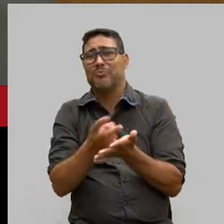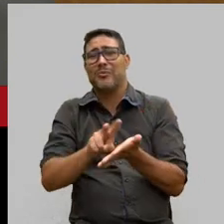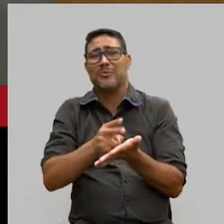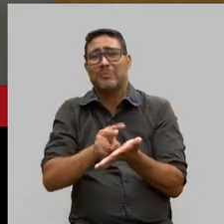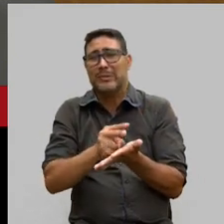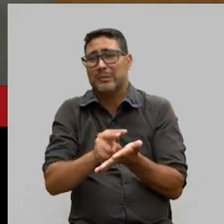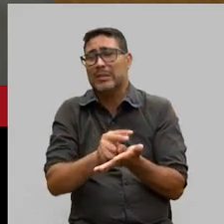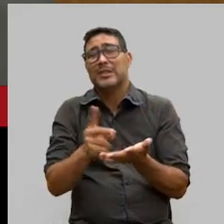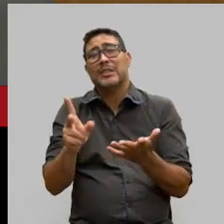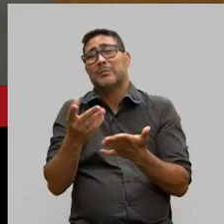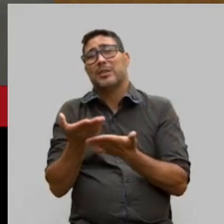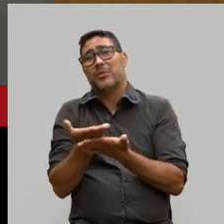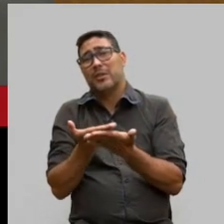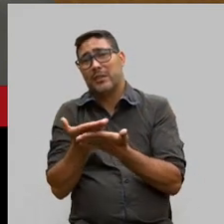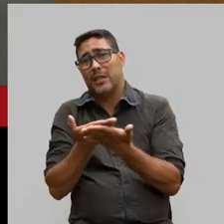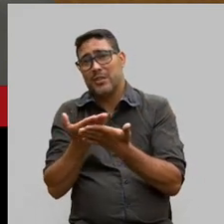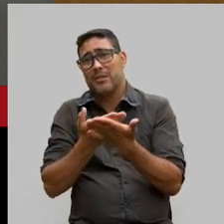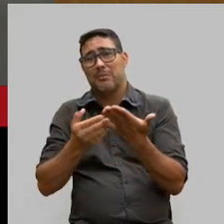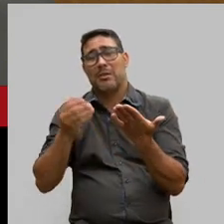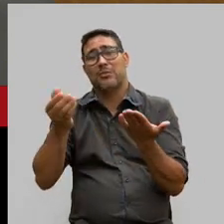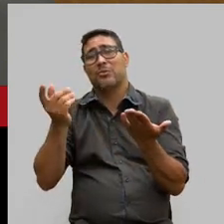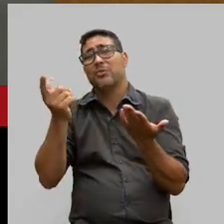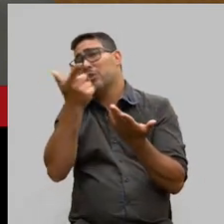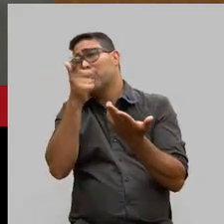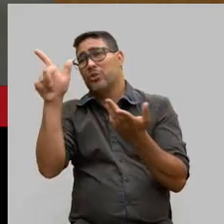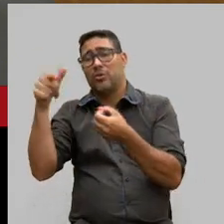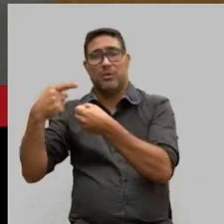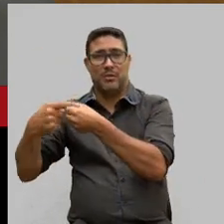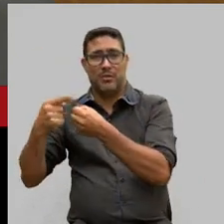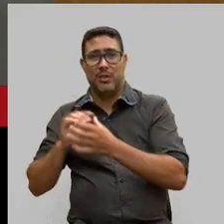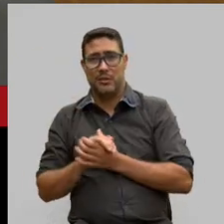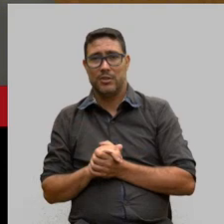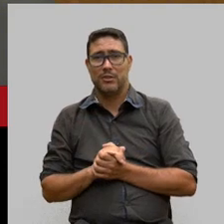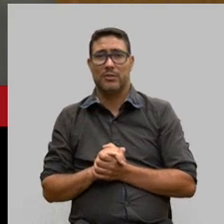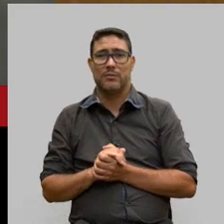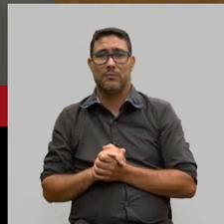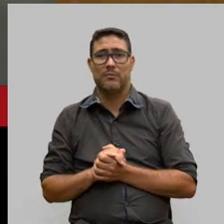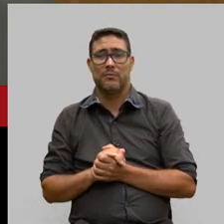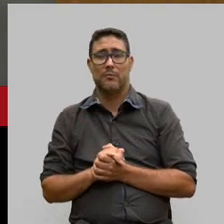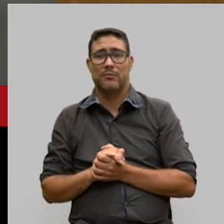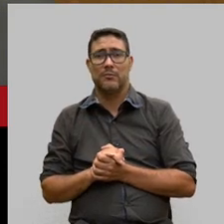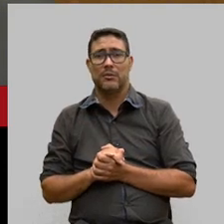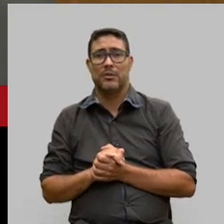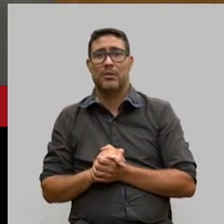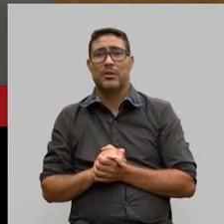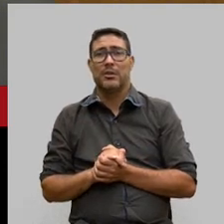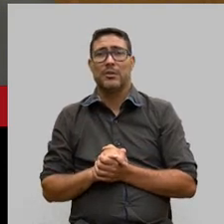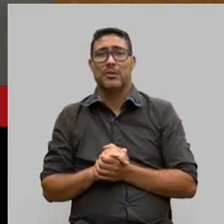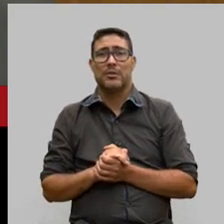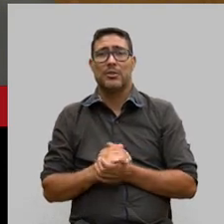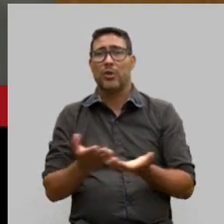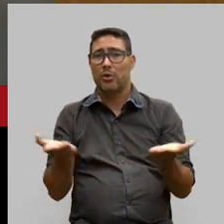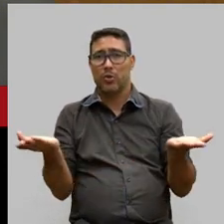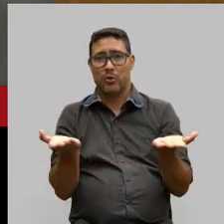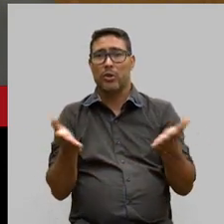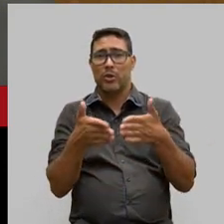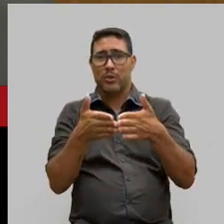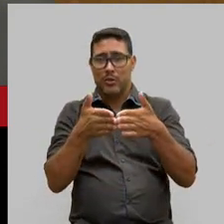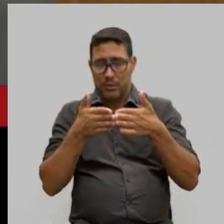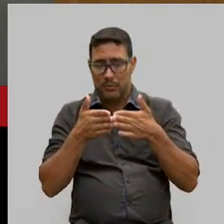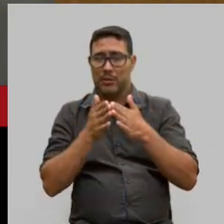né numa clínica vizinha então a gente vem aqui até nessa nessa tarde pedir esse olar pro meu